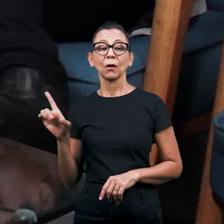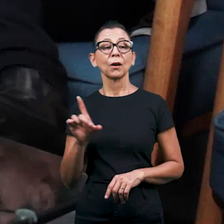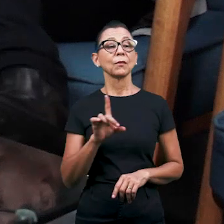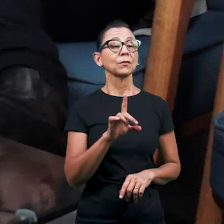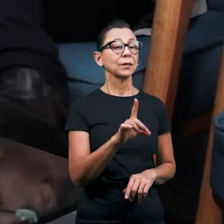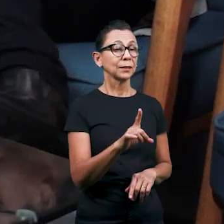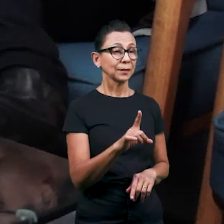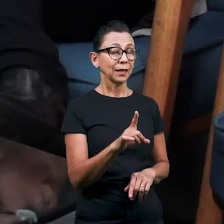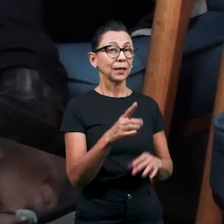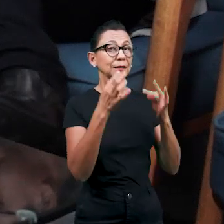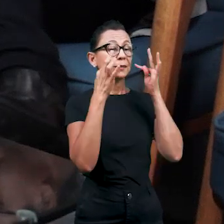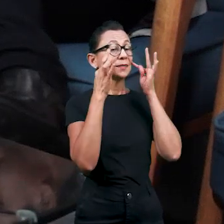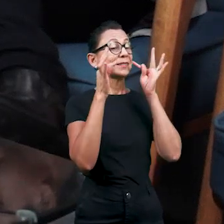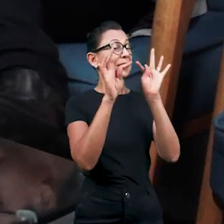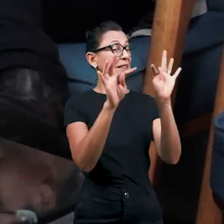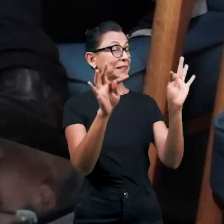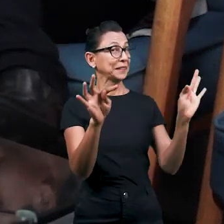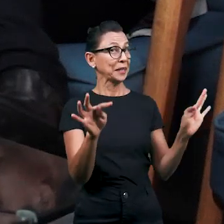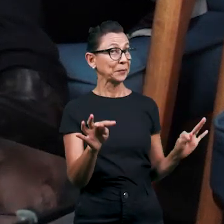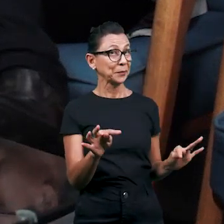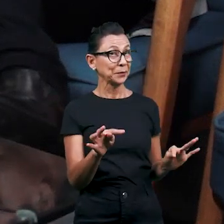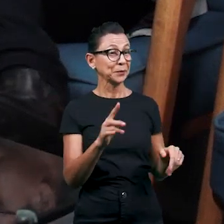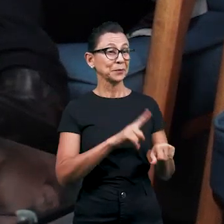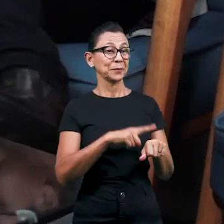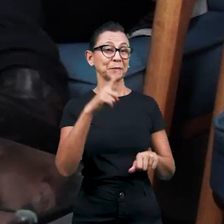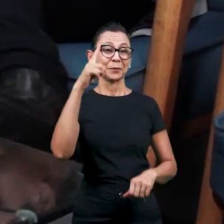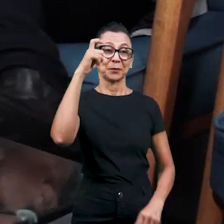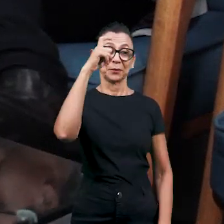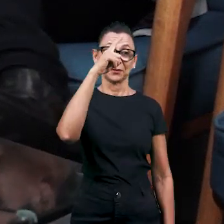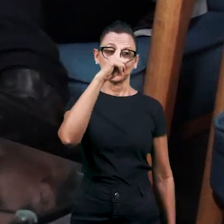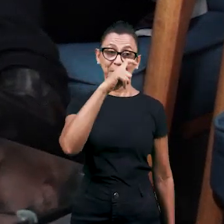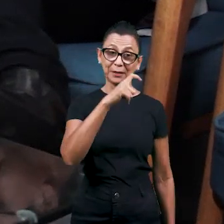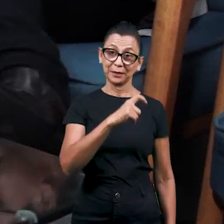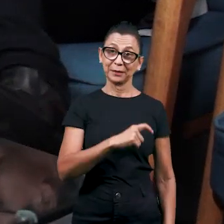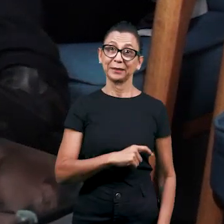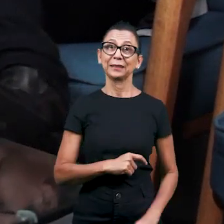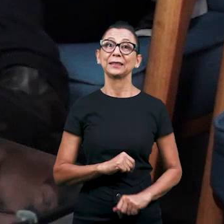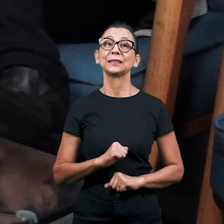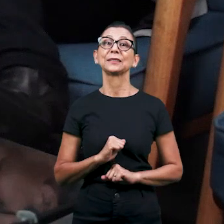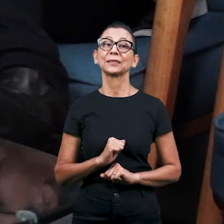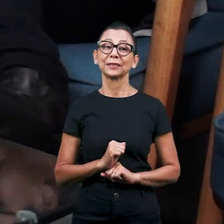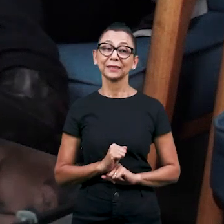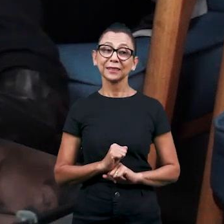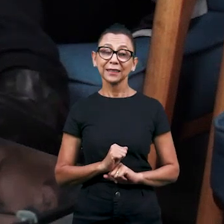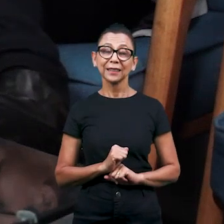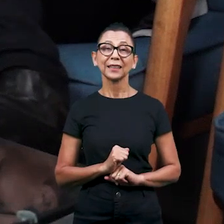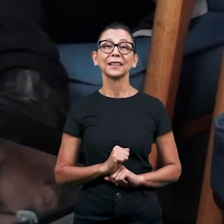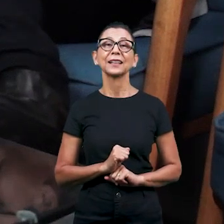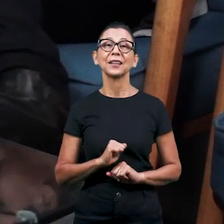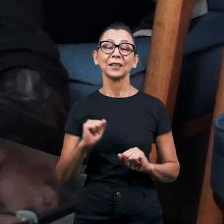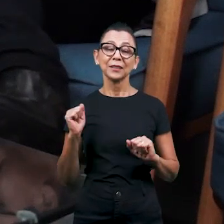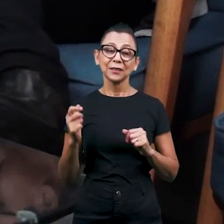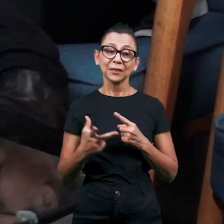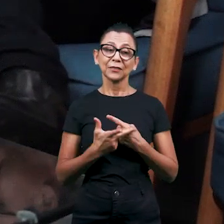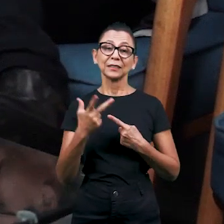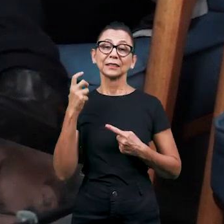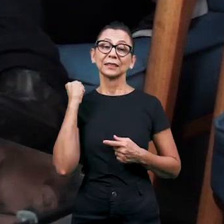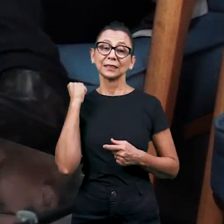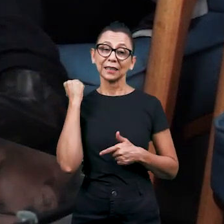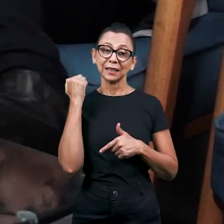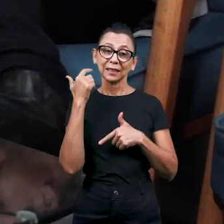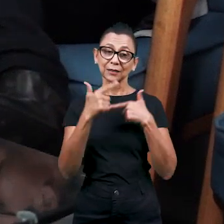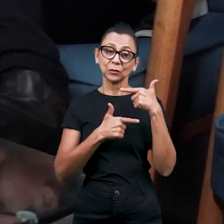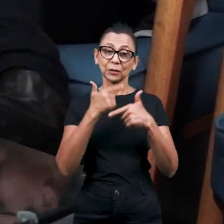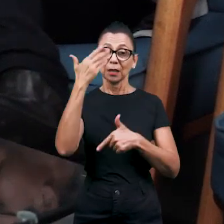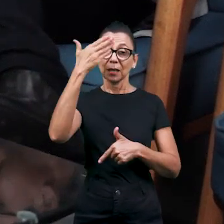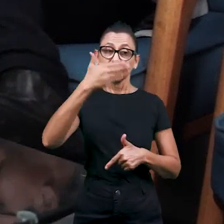toda segunda-feira, e é como é, sem fronteiras. Assiste, né, irmãos do Brasil inteiro.